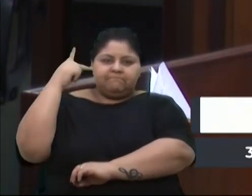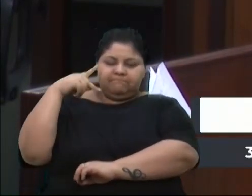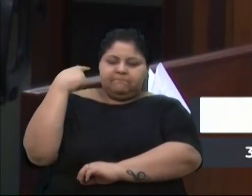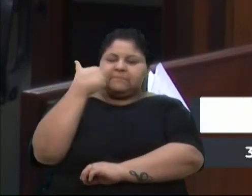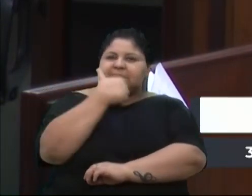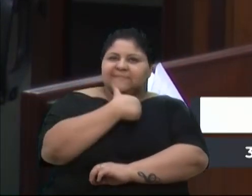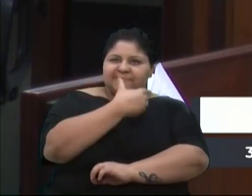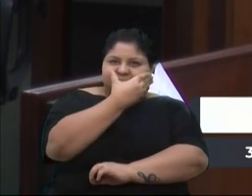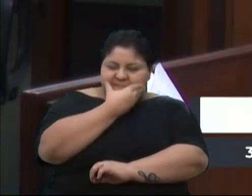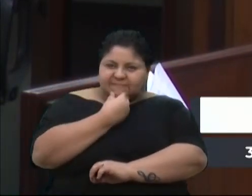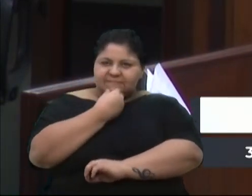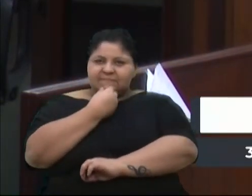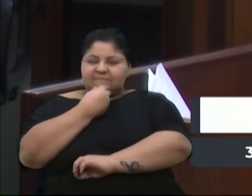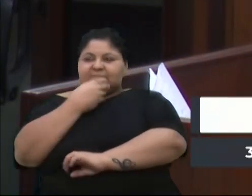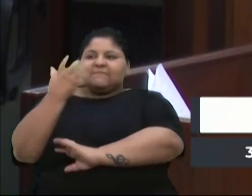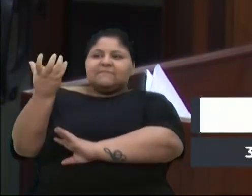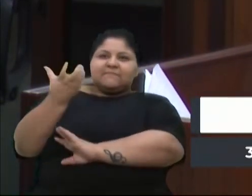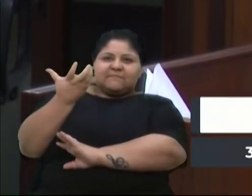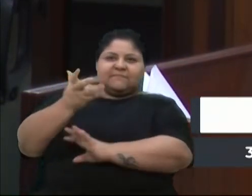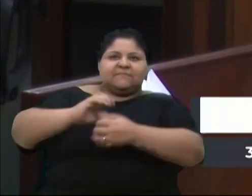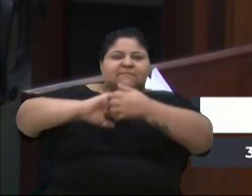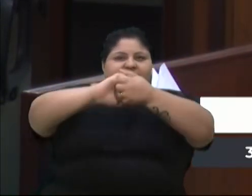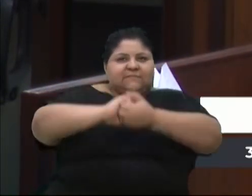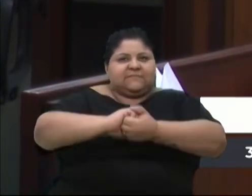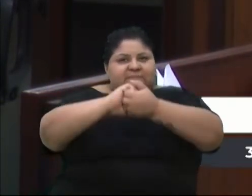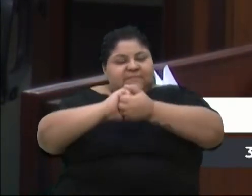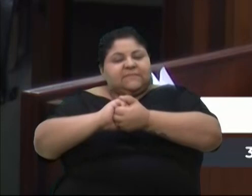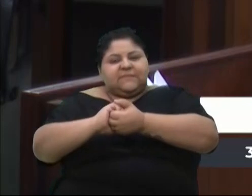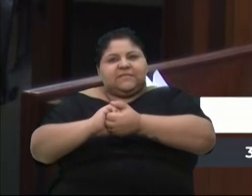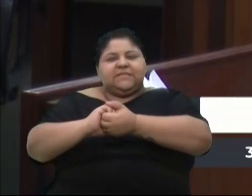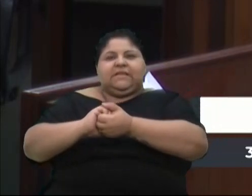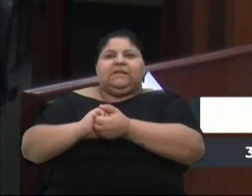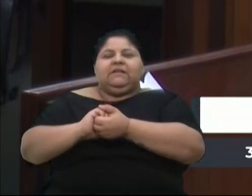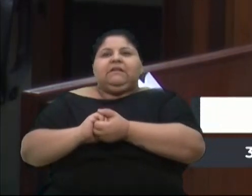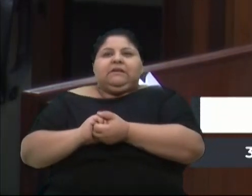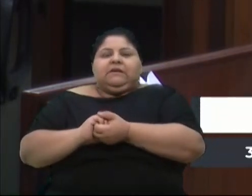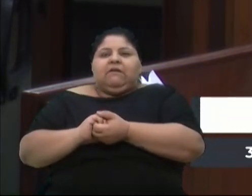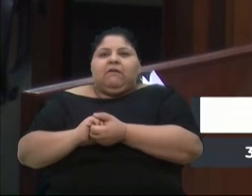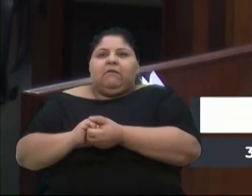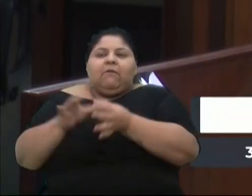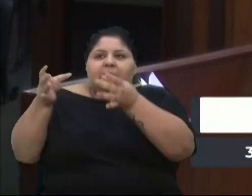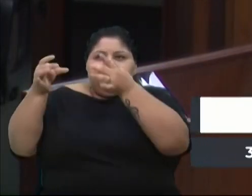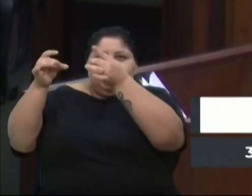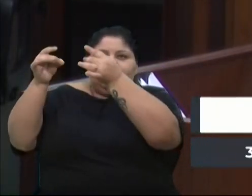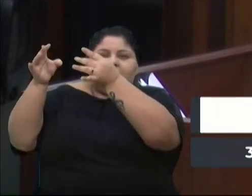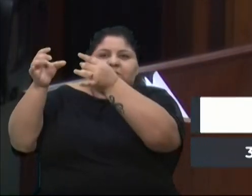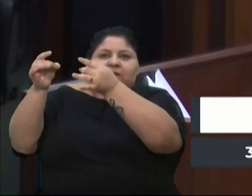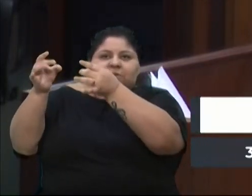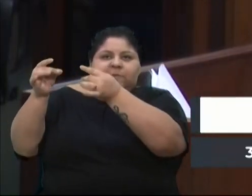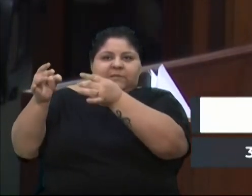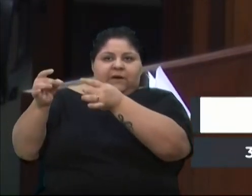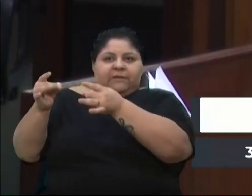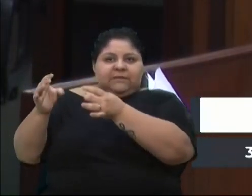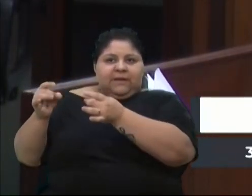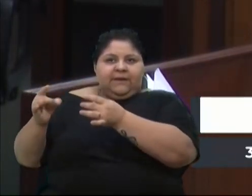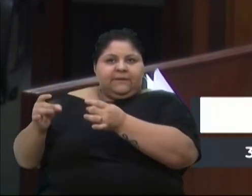vereadoras. Quero cumprimentar um cumprimento especial você que está em casa assistindo através da TV Câmara, rede social,